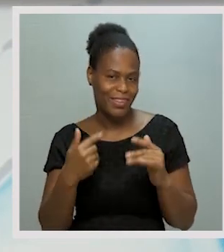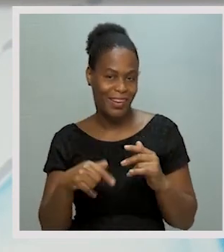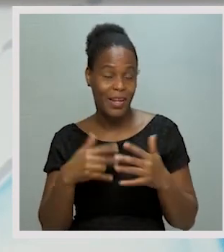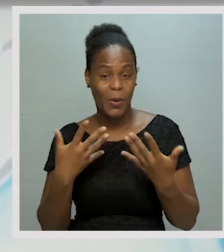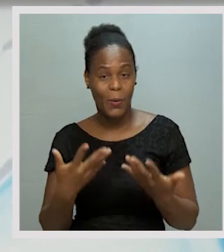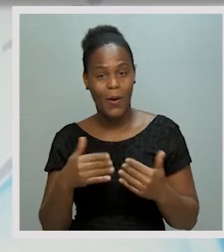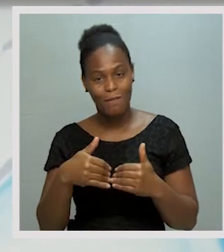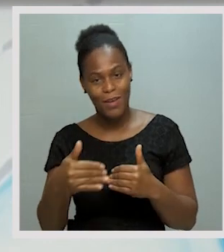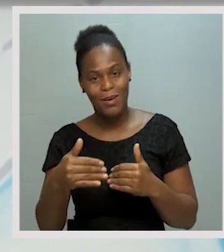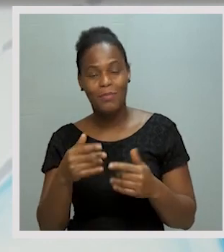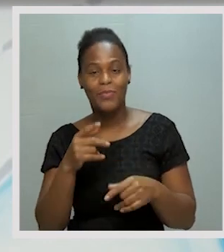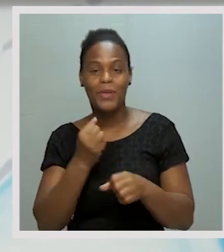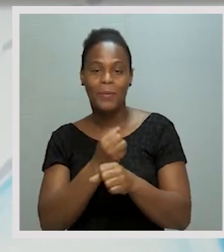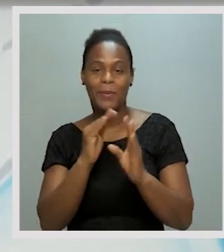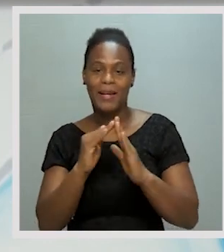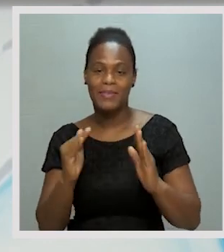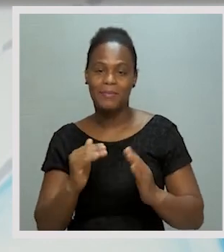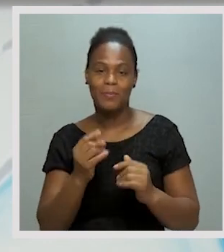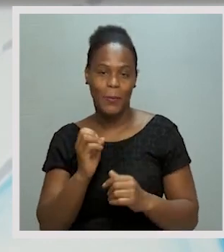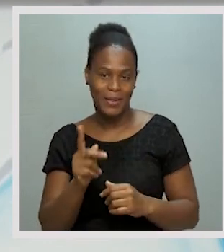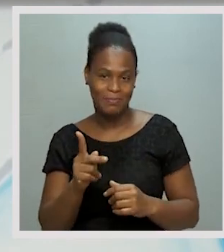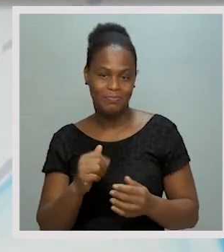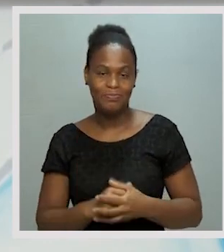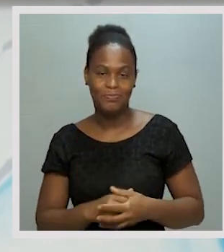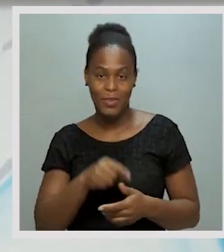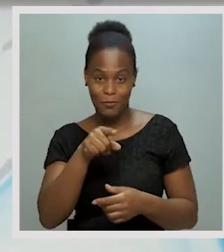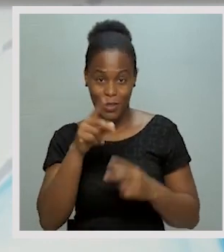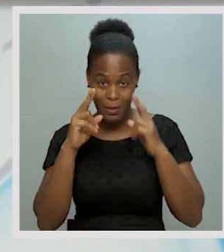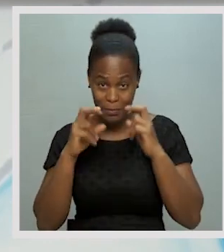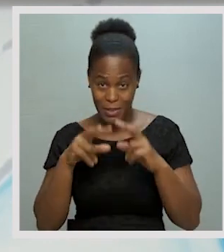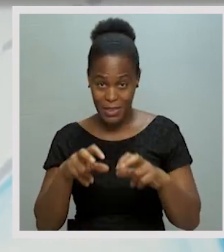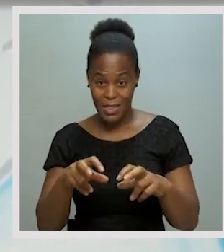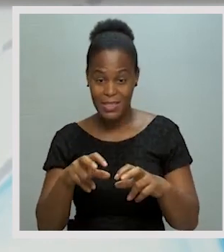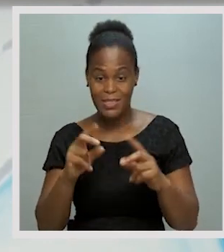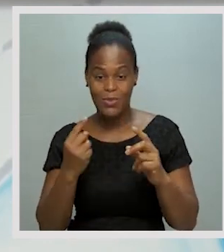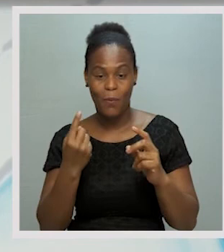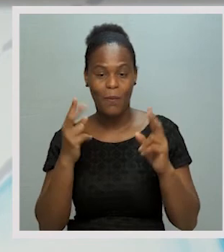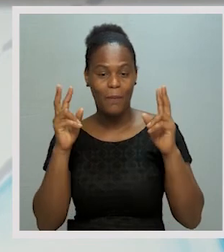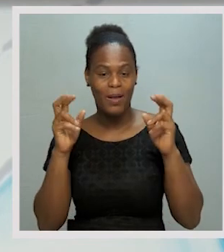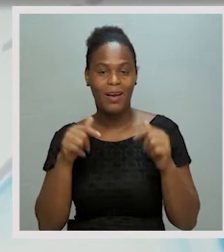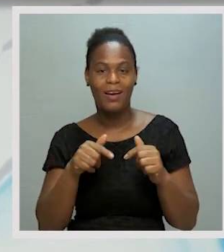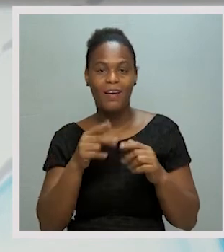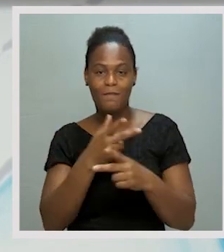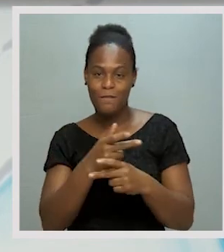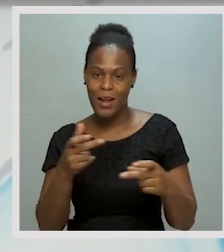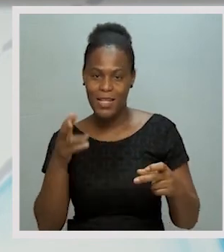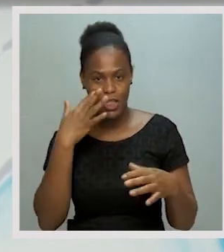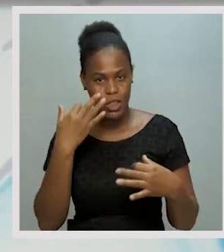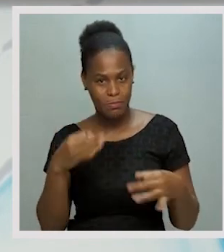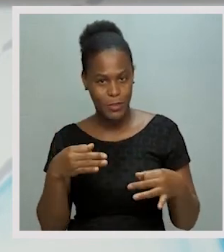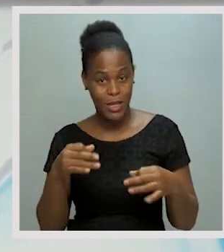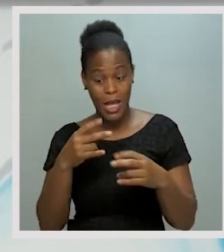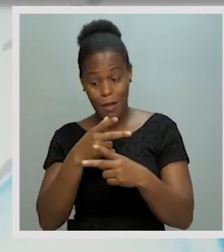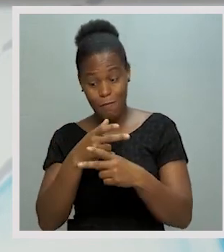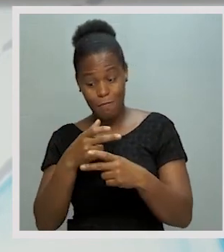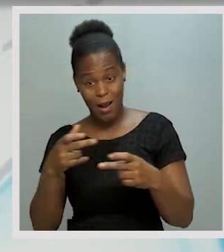tempo, agora vamos para o TPC, ok? Vocês vão pesquisar sobre as frases